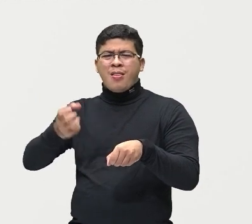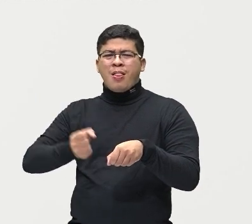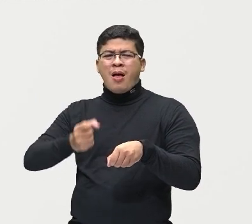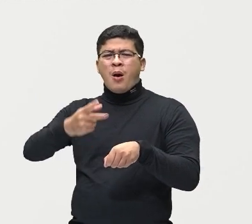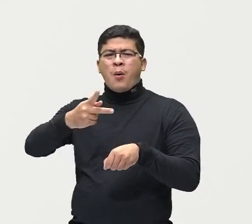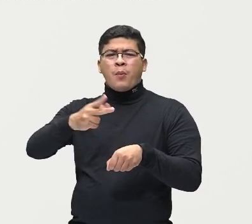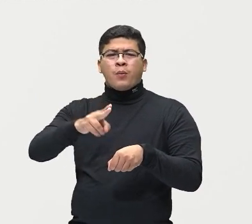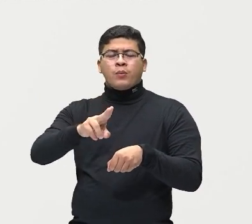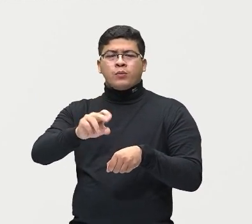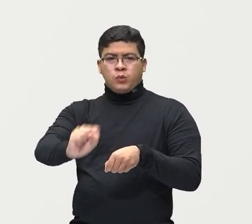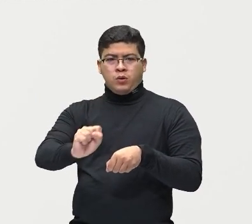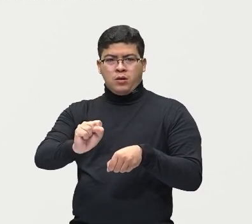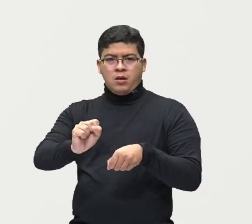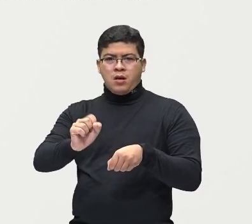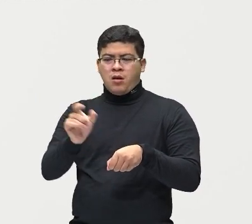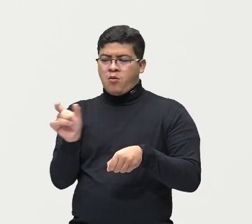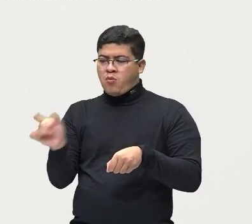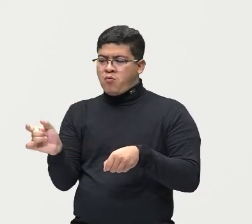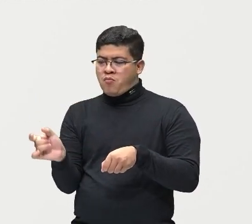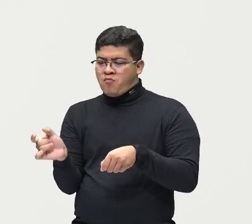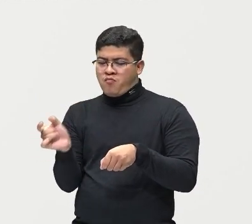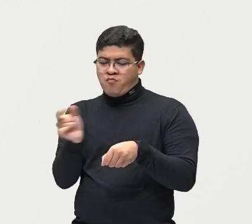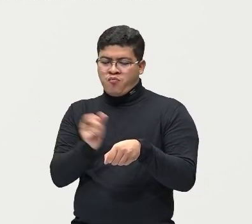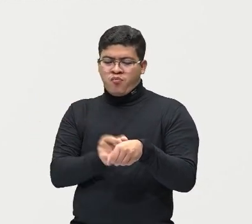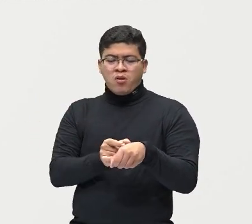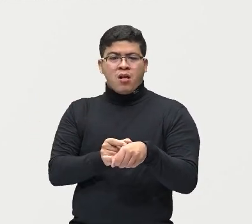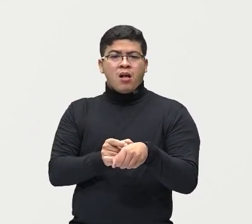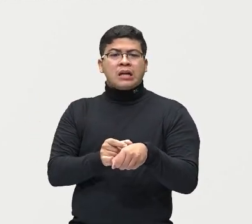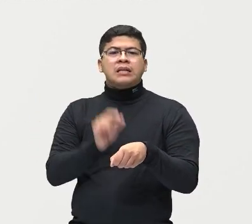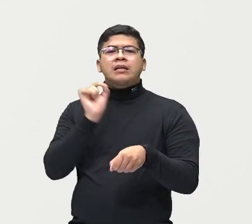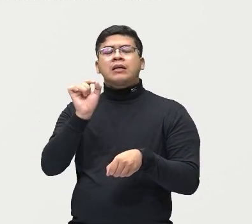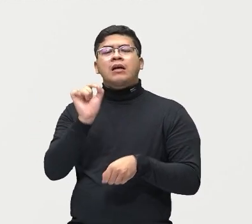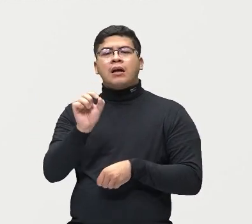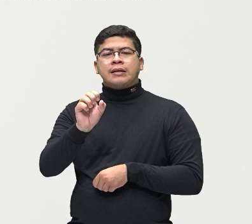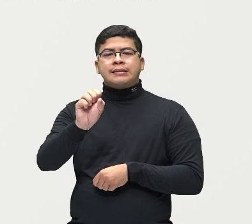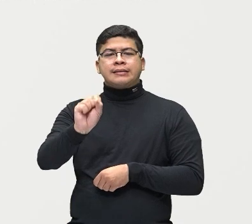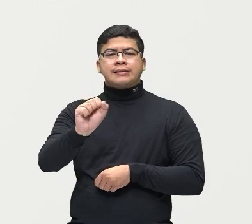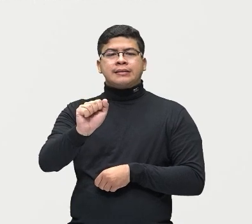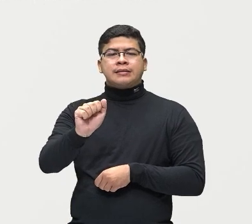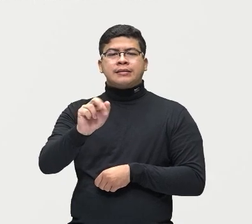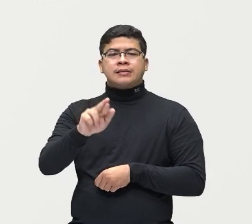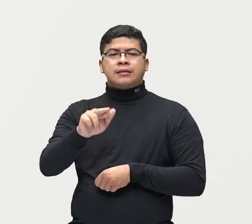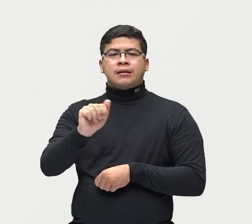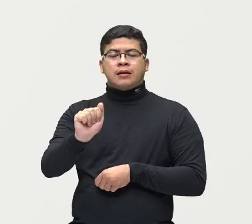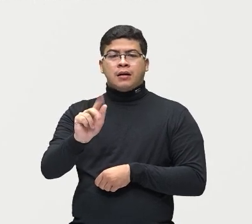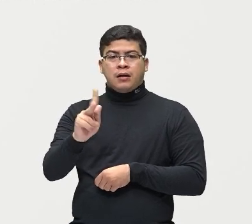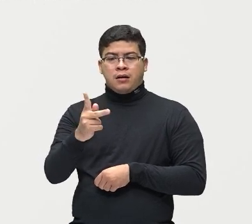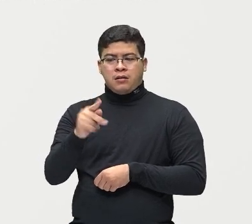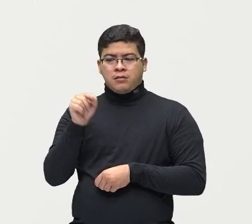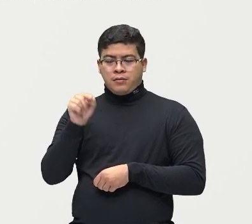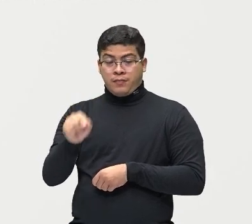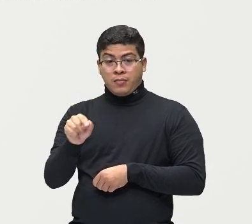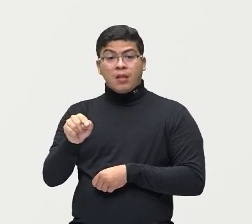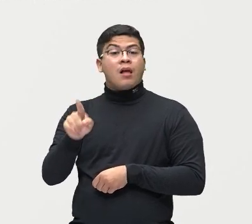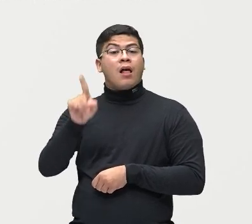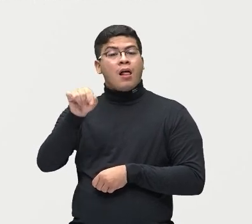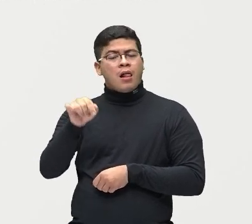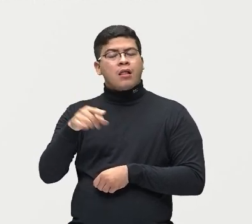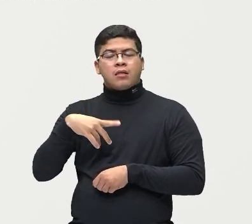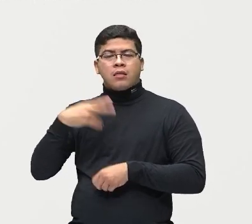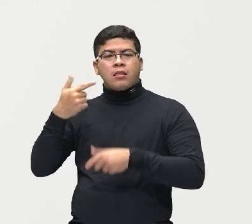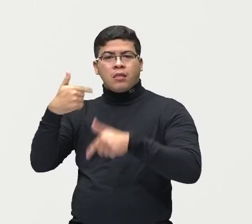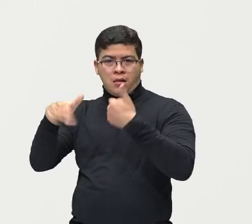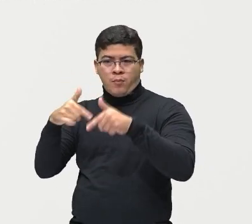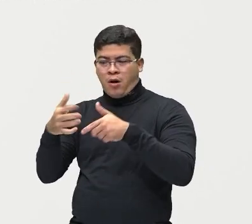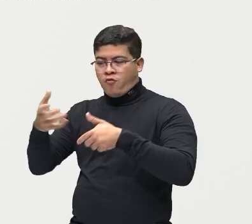bolhas das mãos de Sarah Neumes. Quem é Sarah Neumes? É uma mulher que trabalhava com a ordenha, né? Então, o que aconteceu?